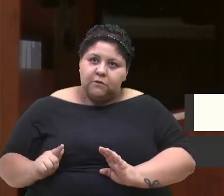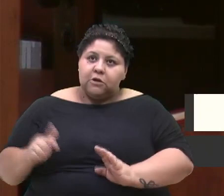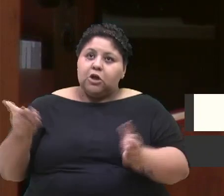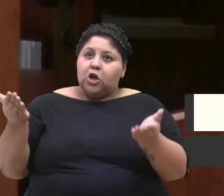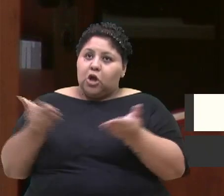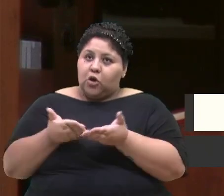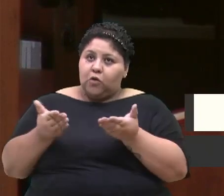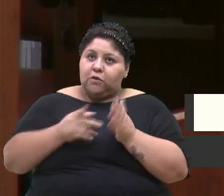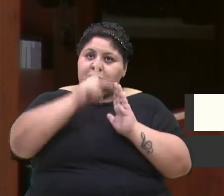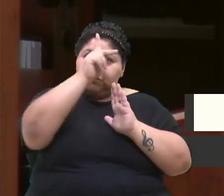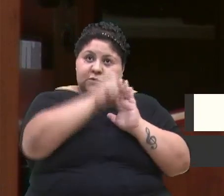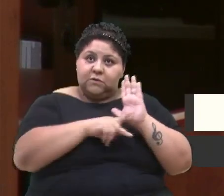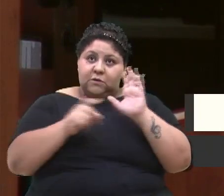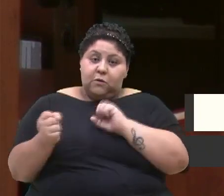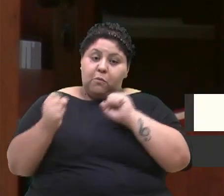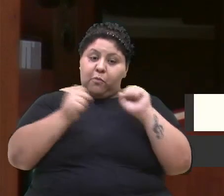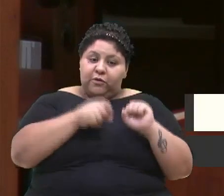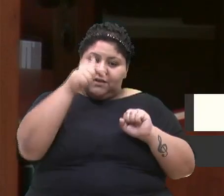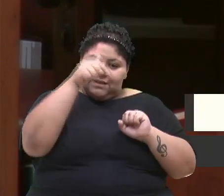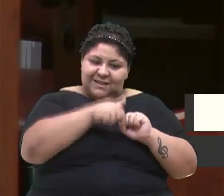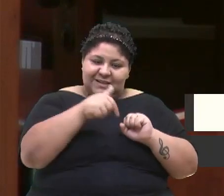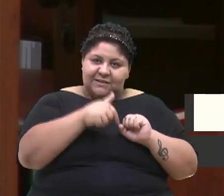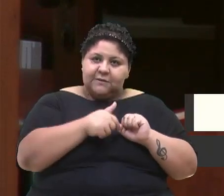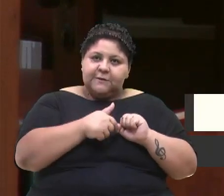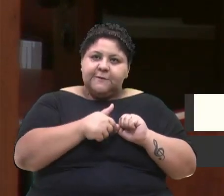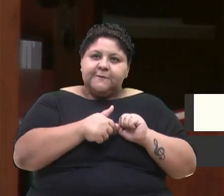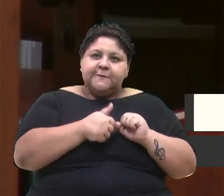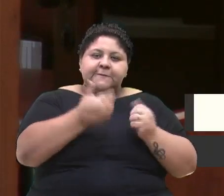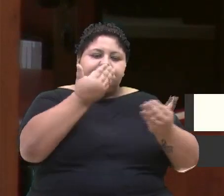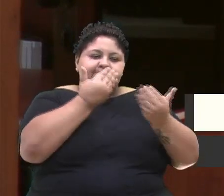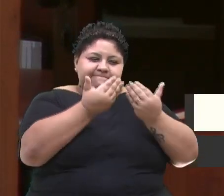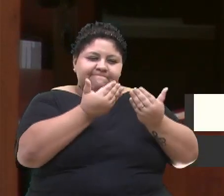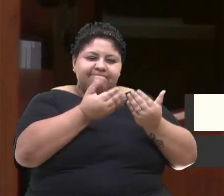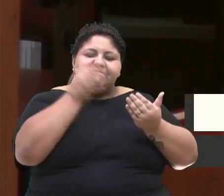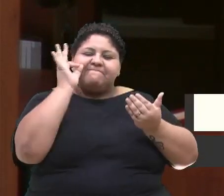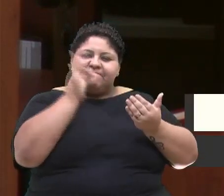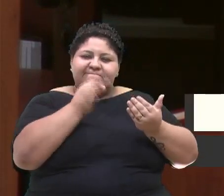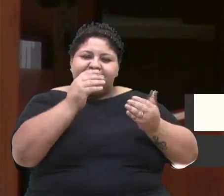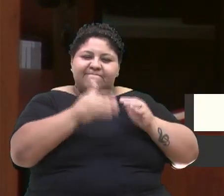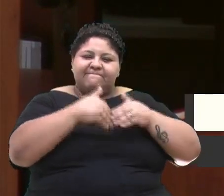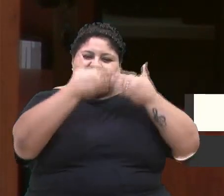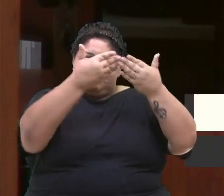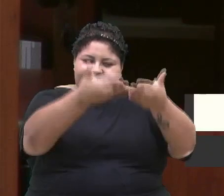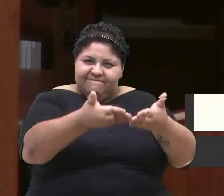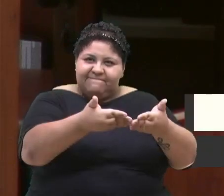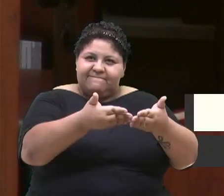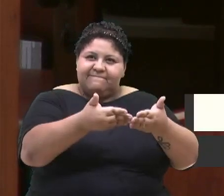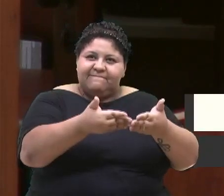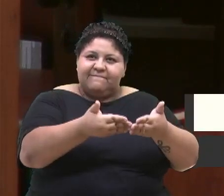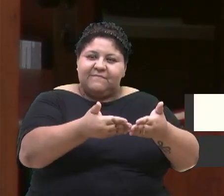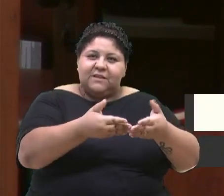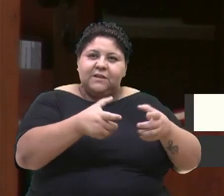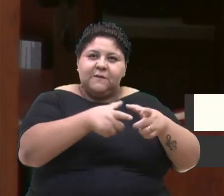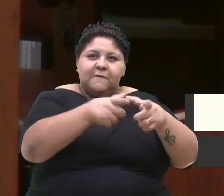esse projeto pudesse estar aqui sendo apreciado, e eu tenho certeza que ali na frente a gente vai ver grandes